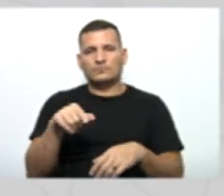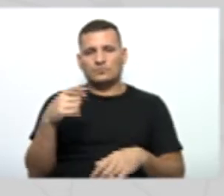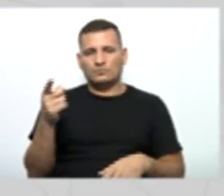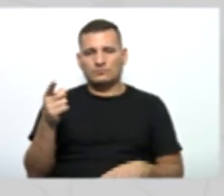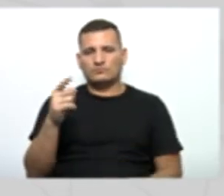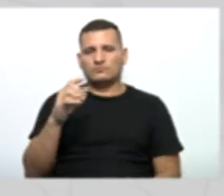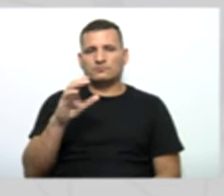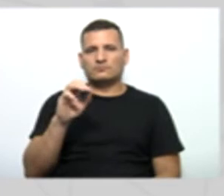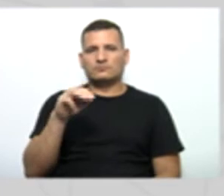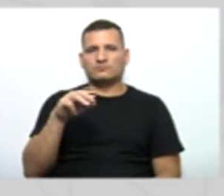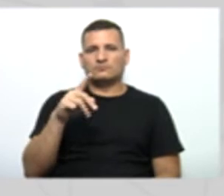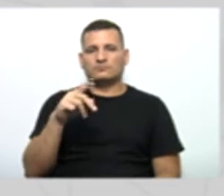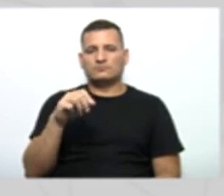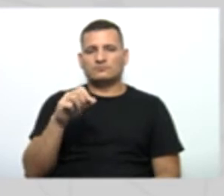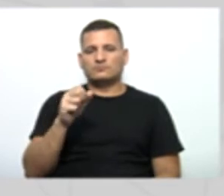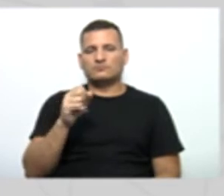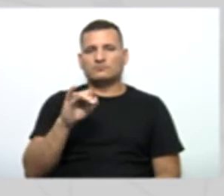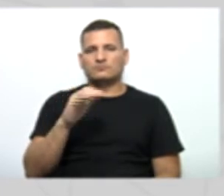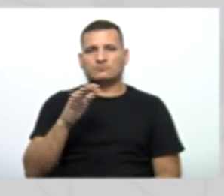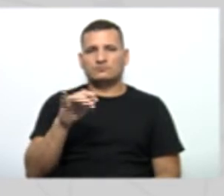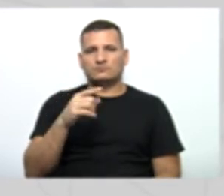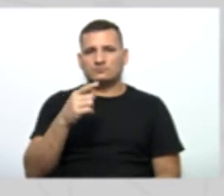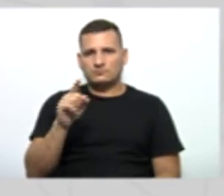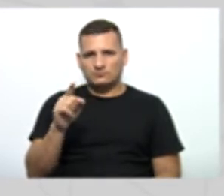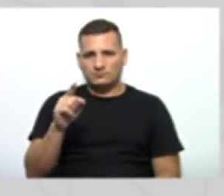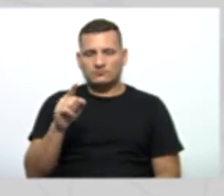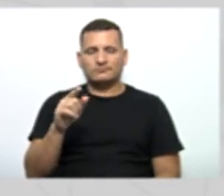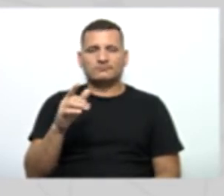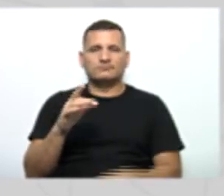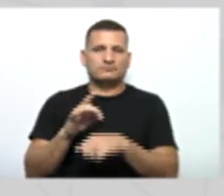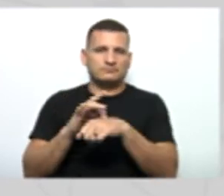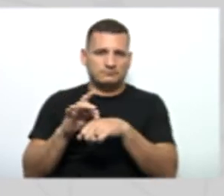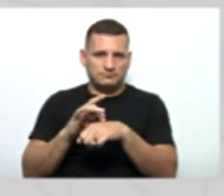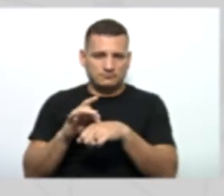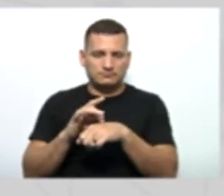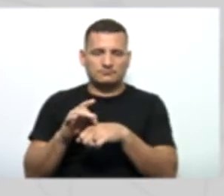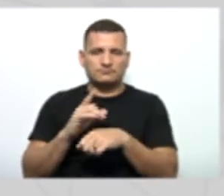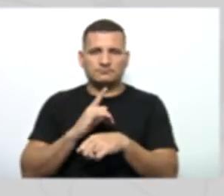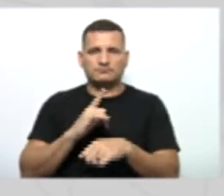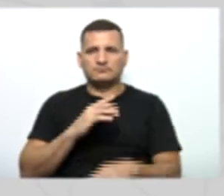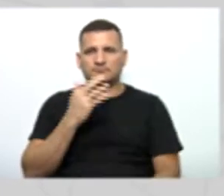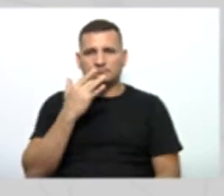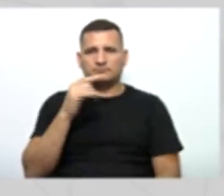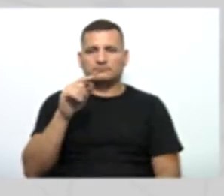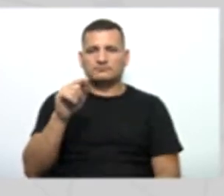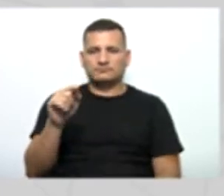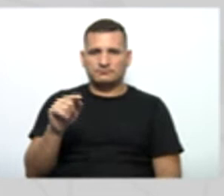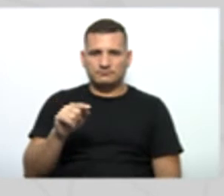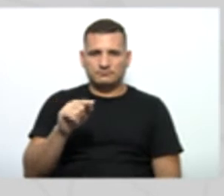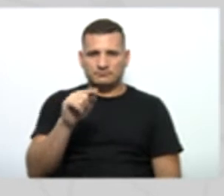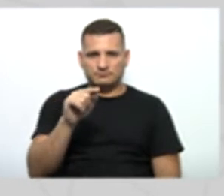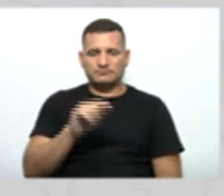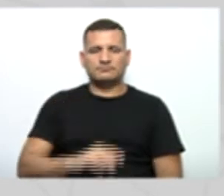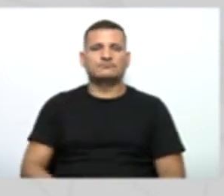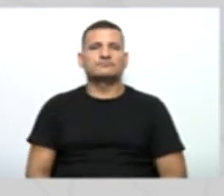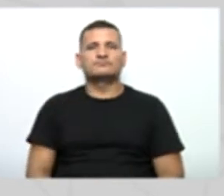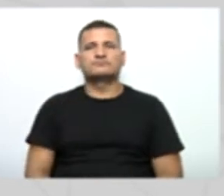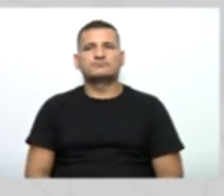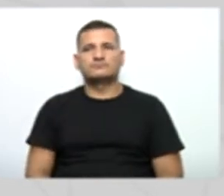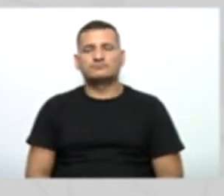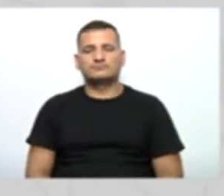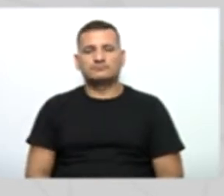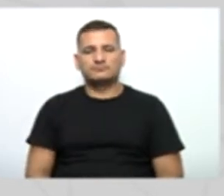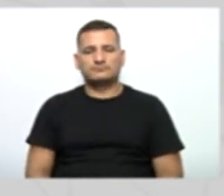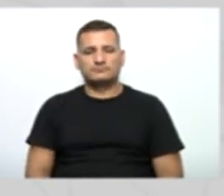o diagrama não é admissível você falar assim, ah, professor, eu errei, foi falta de atenção. Não